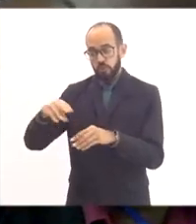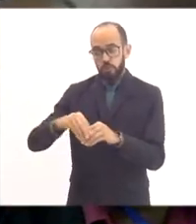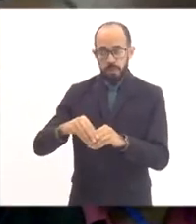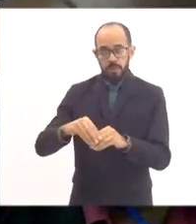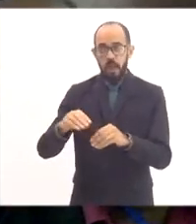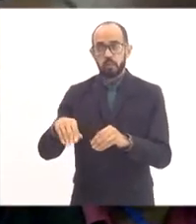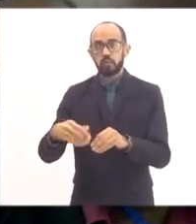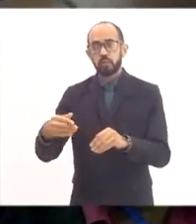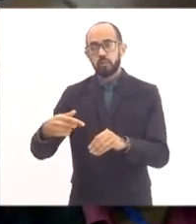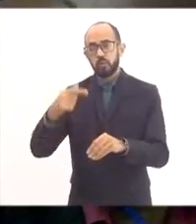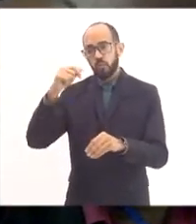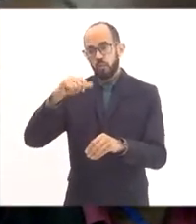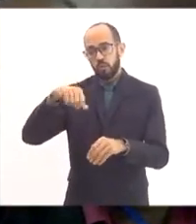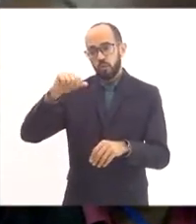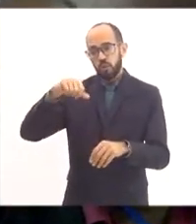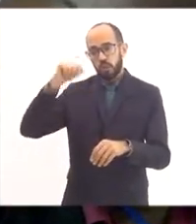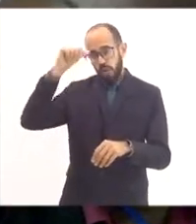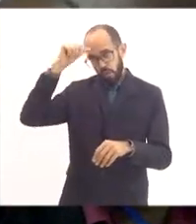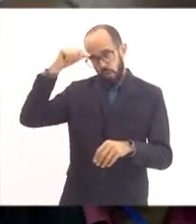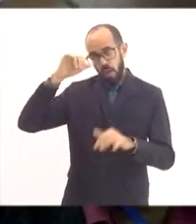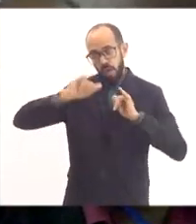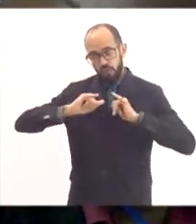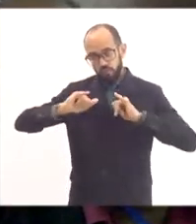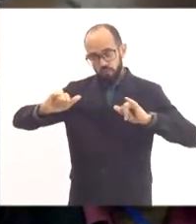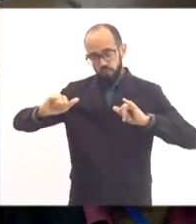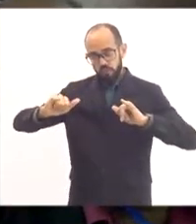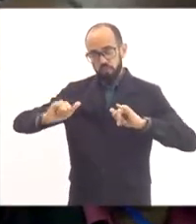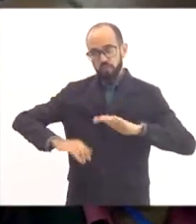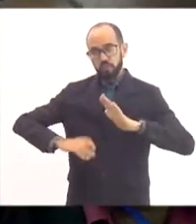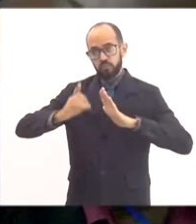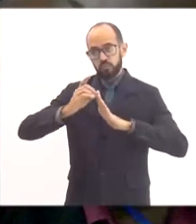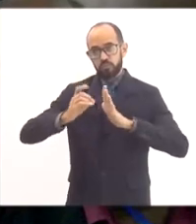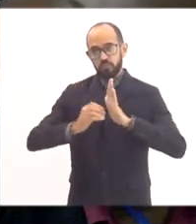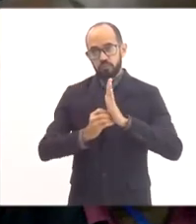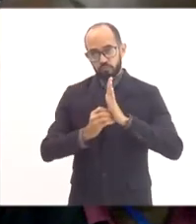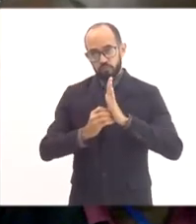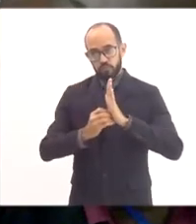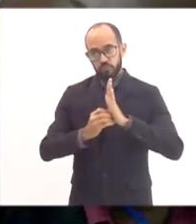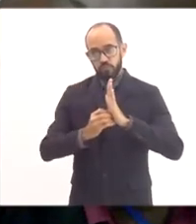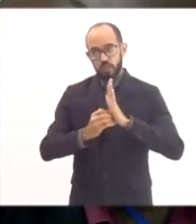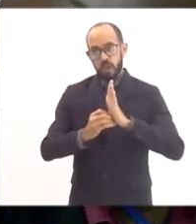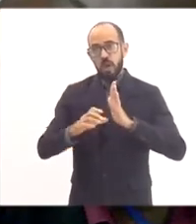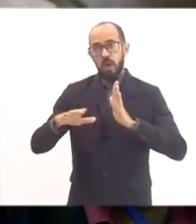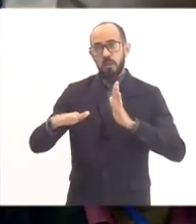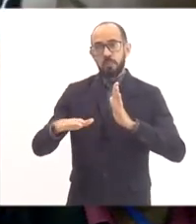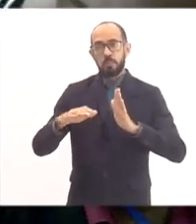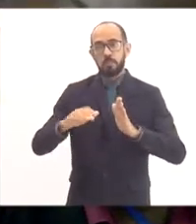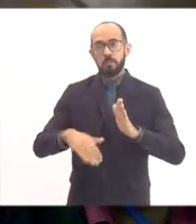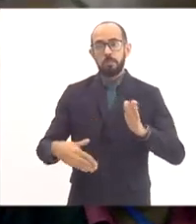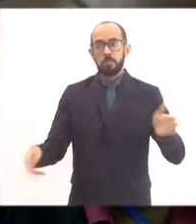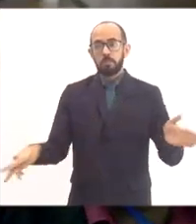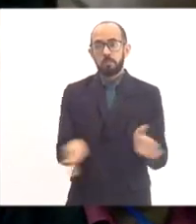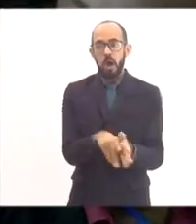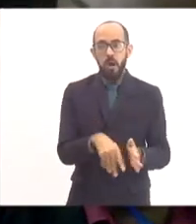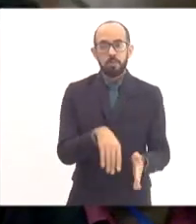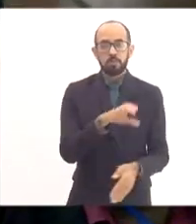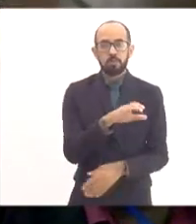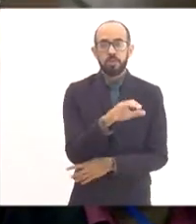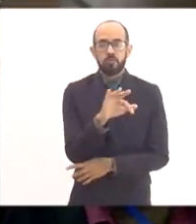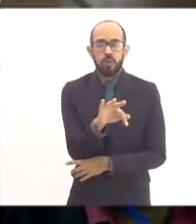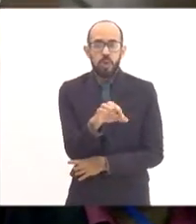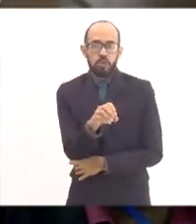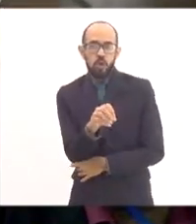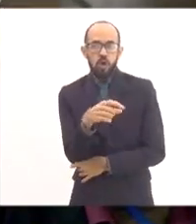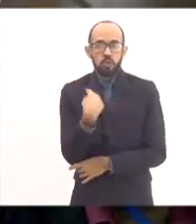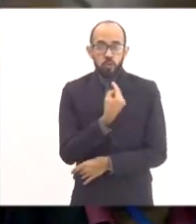do governador com novas 23 vagas em DOERJ, especificamente para o CFO de 2021. Não são vagas soltas, são para o